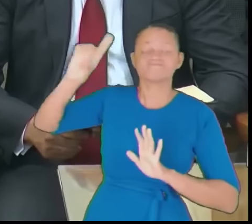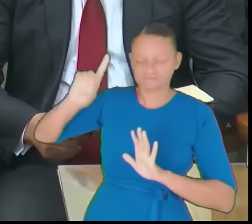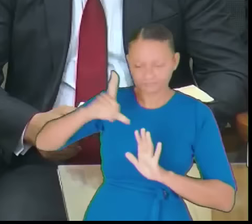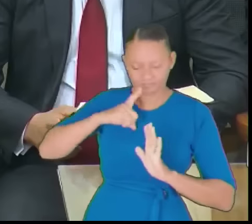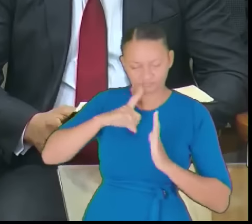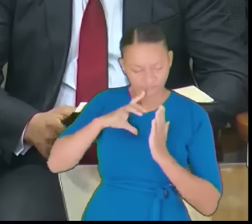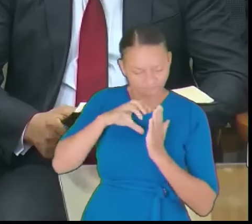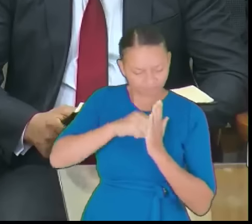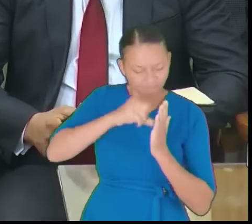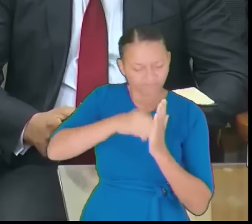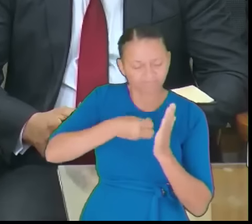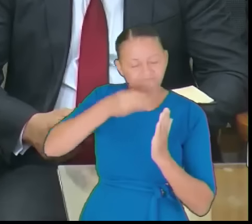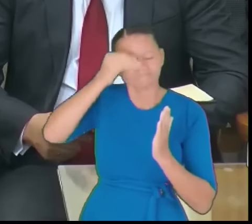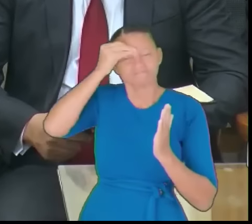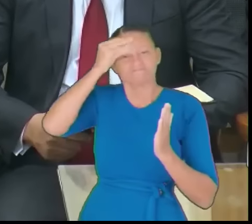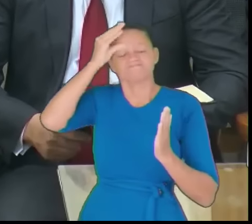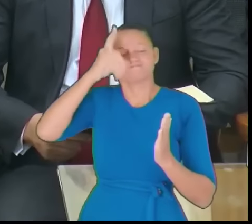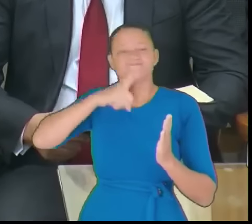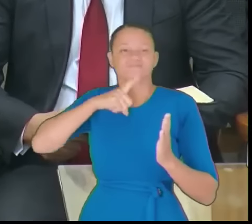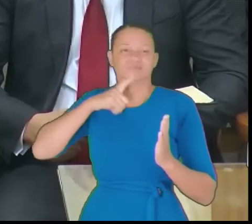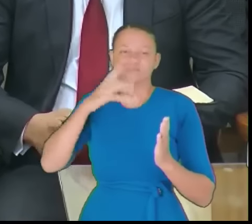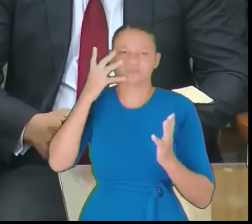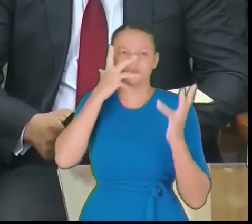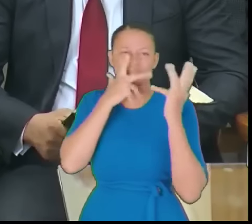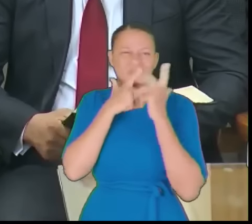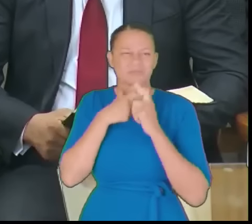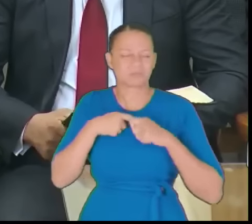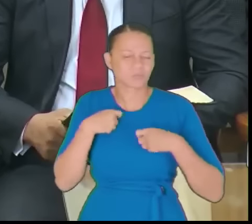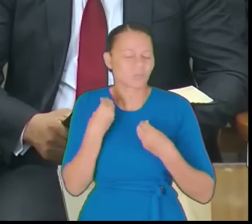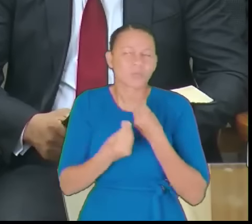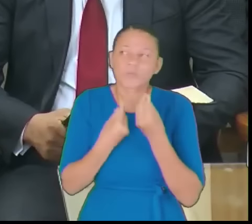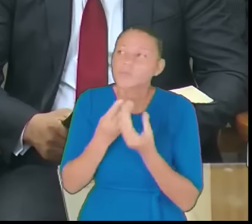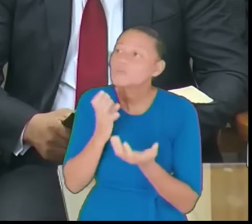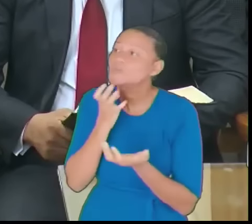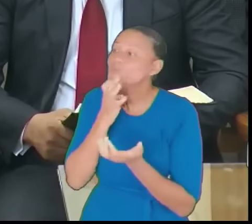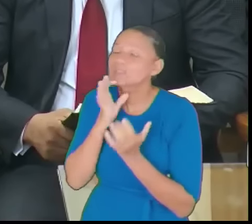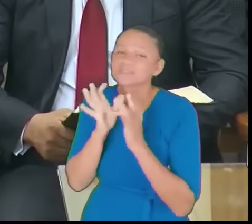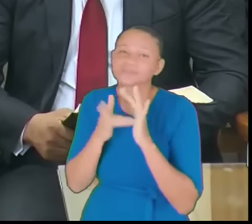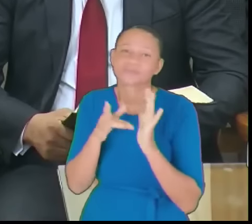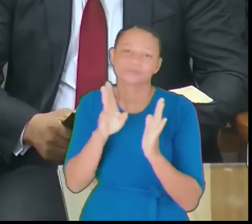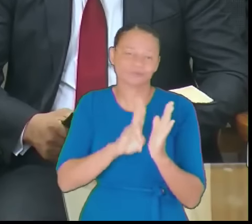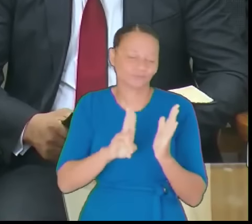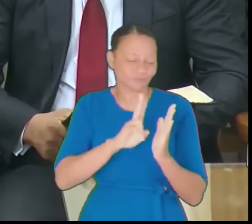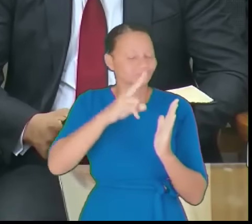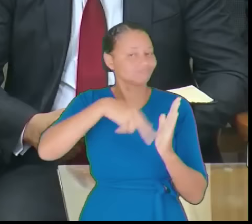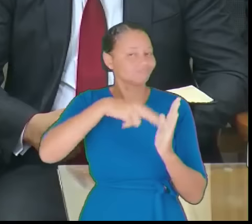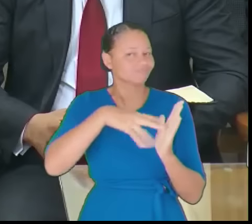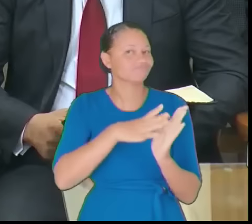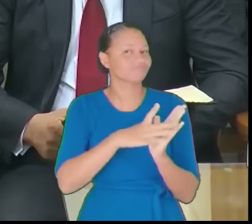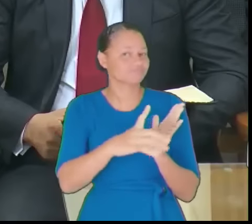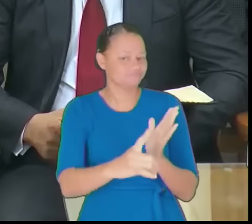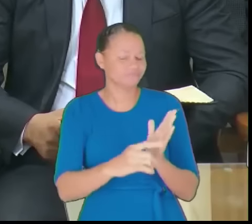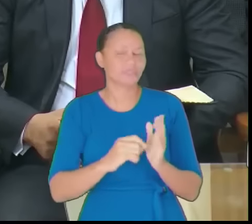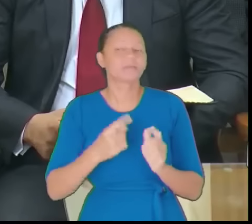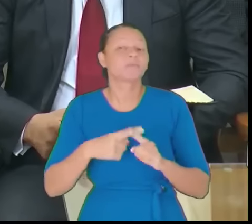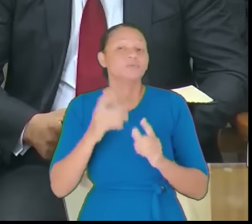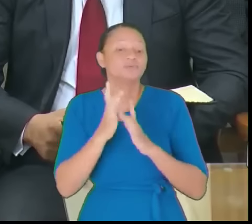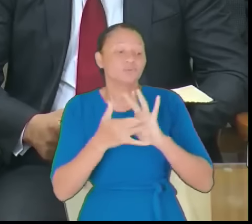escrituras a beleza de Cristo. Pastor, como é que eu posso conhecer Jesus? Através da Bíblia. Jesus disse: examinais o